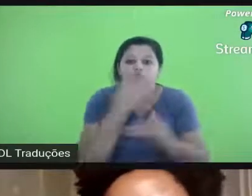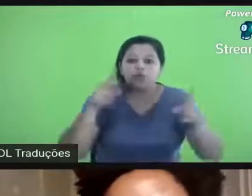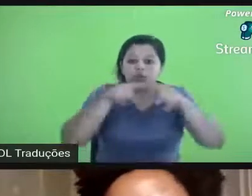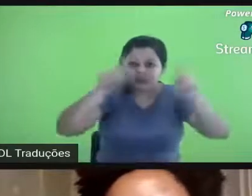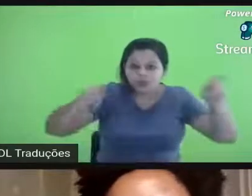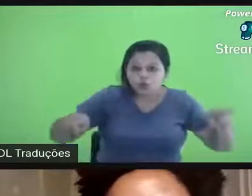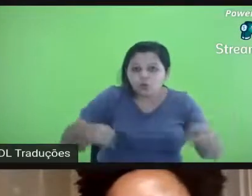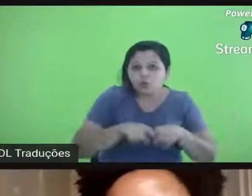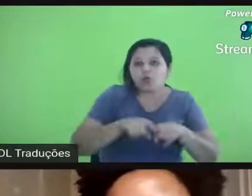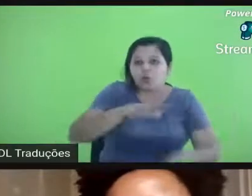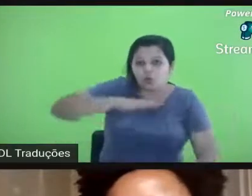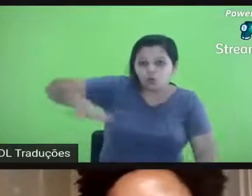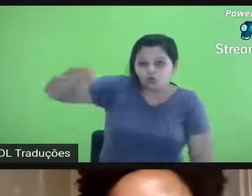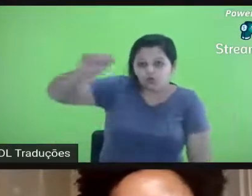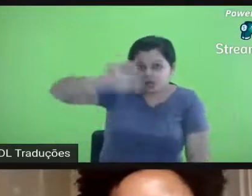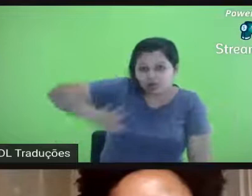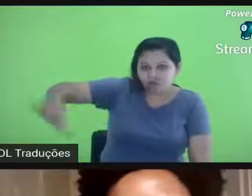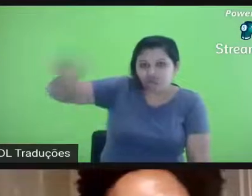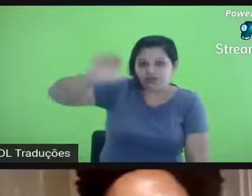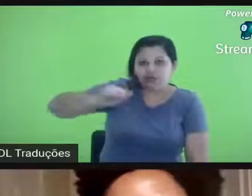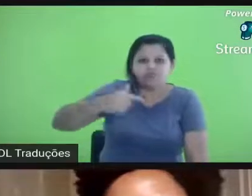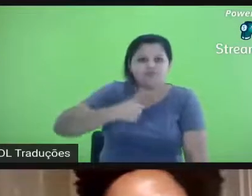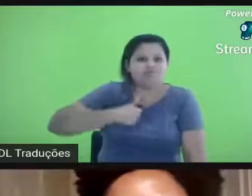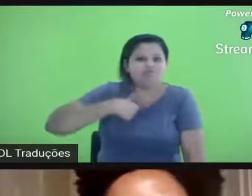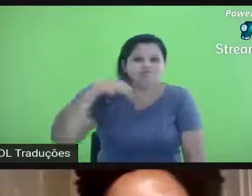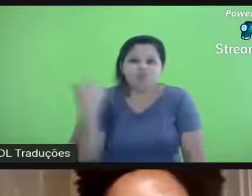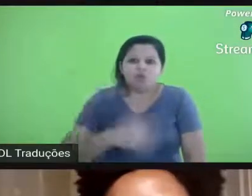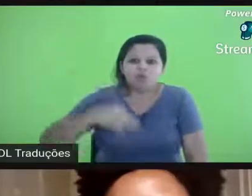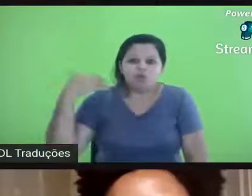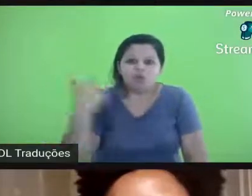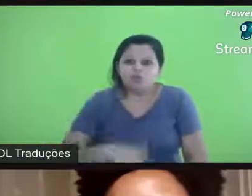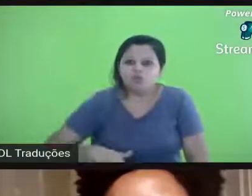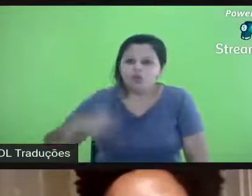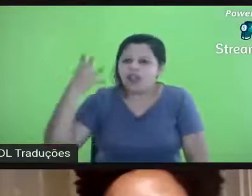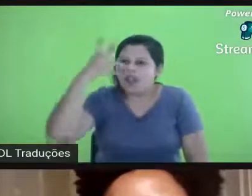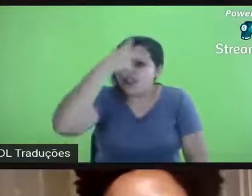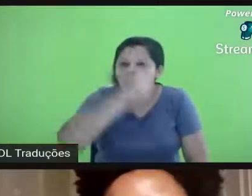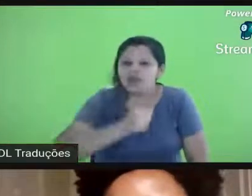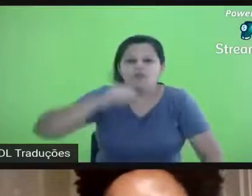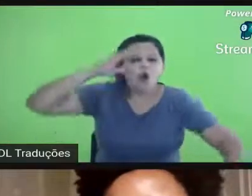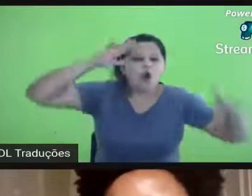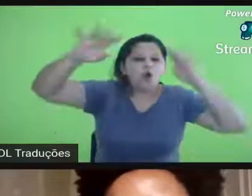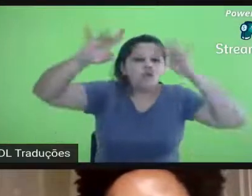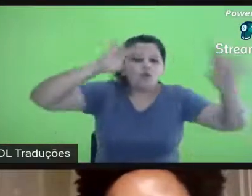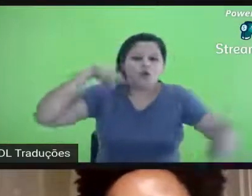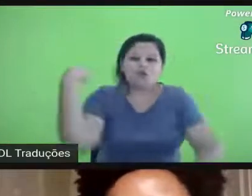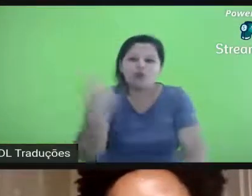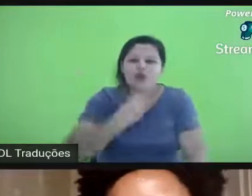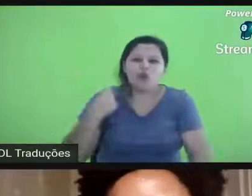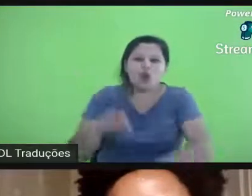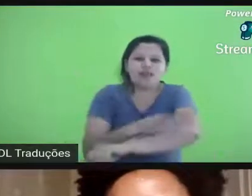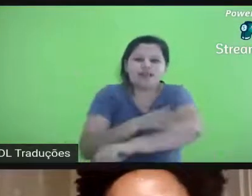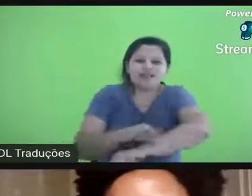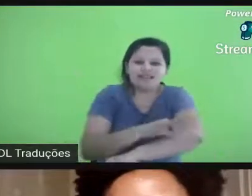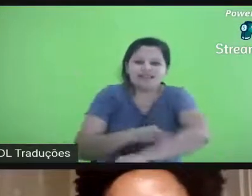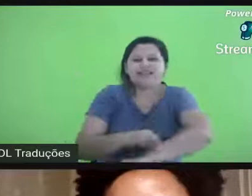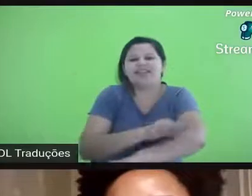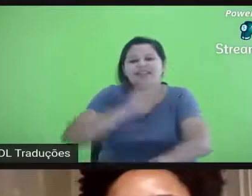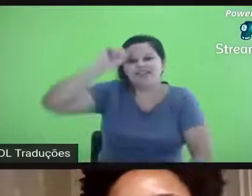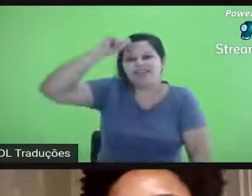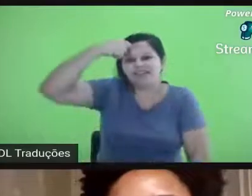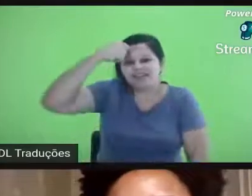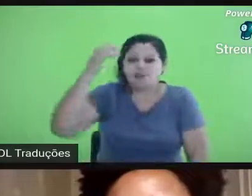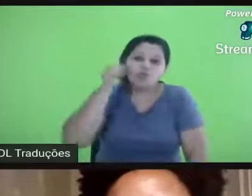continente africano. Eu acho o maior barato e o que eu sonho para nós negros arquitetos, nós indígenas arquitetos, nós mulheres arquitetas, é